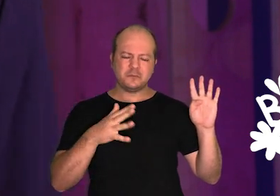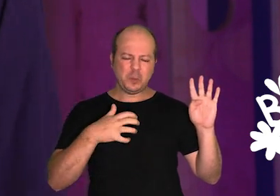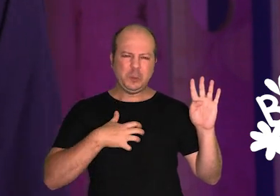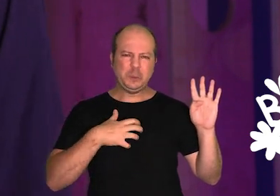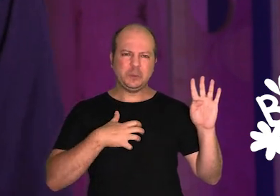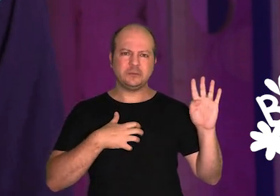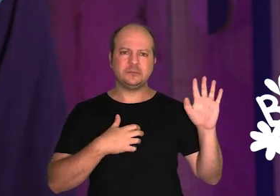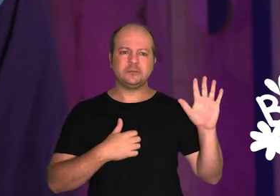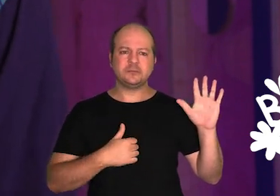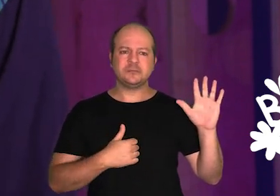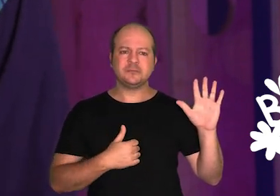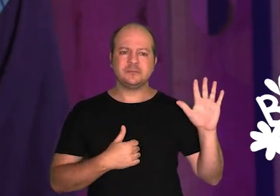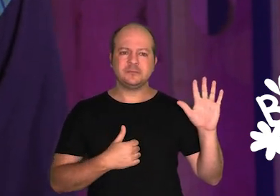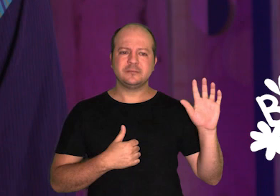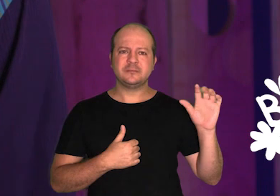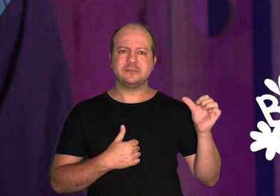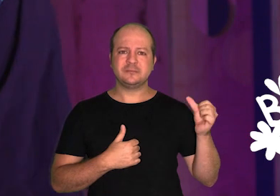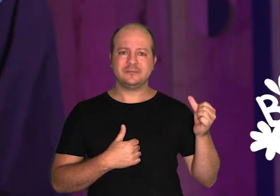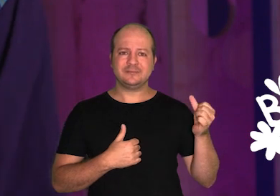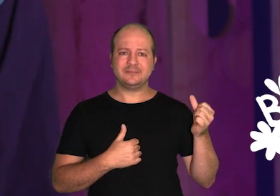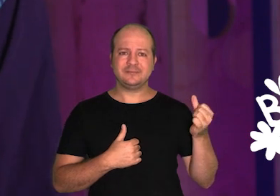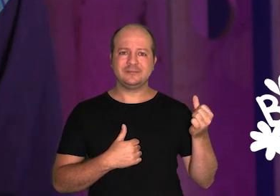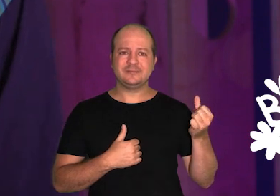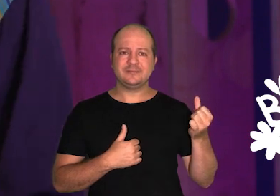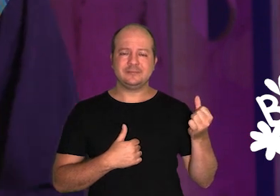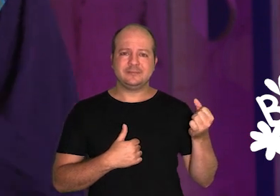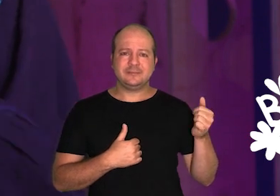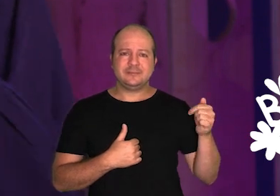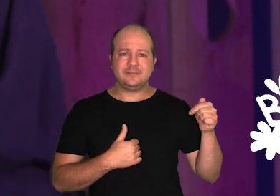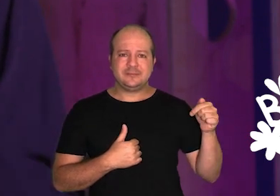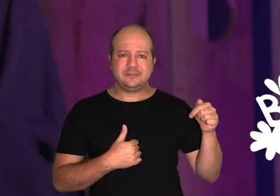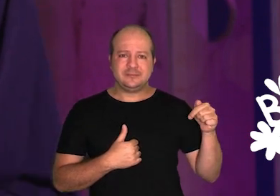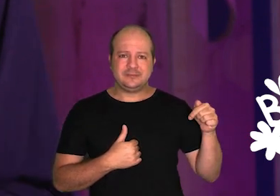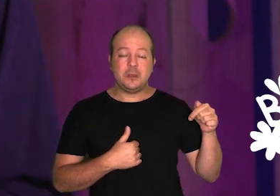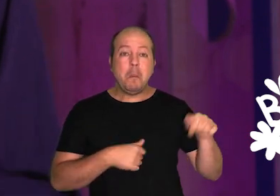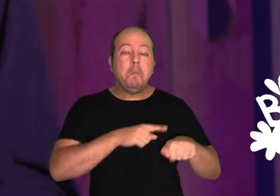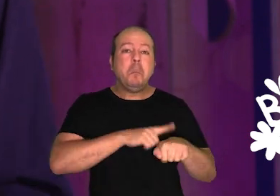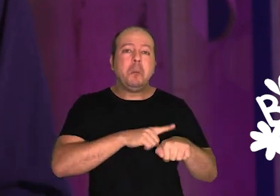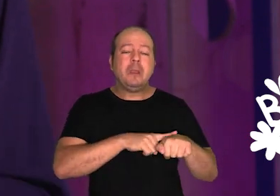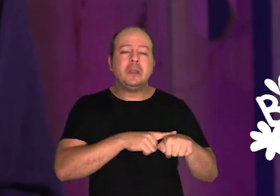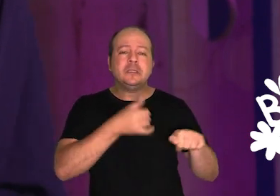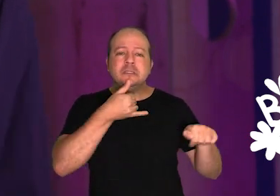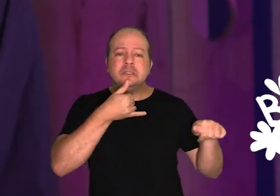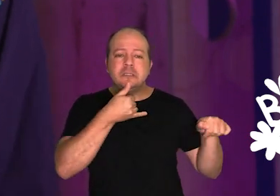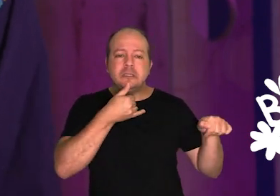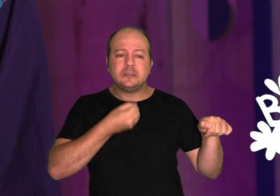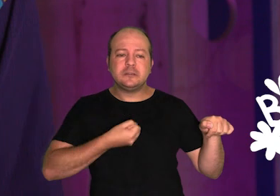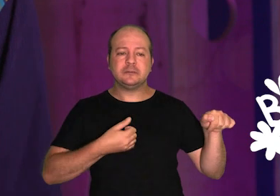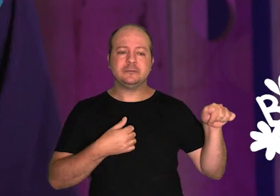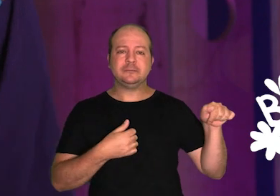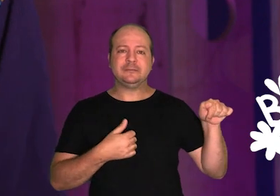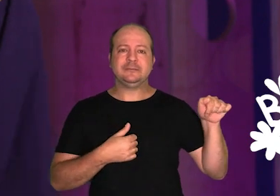Ó, 5. 6. 7 é o momento da tristeza vibratória.